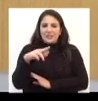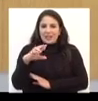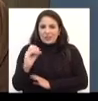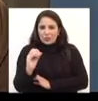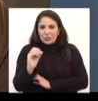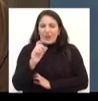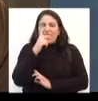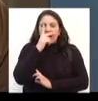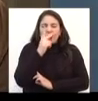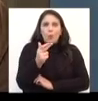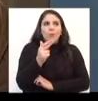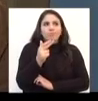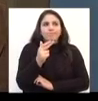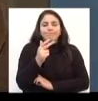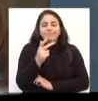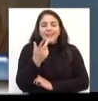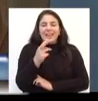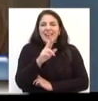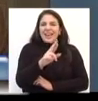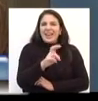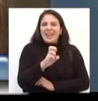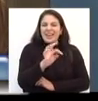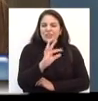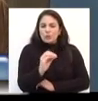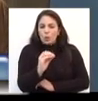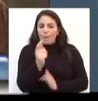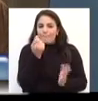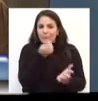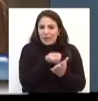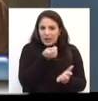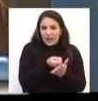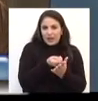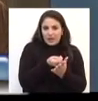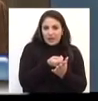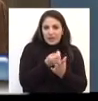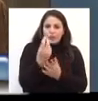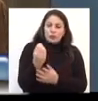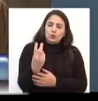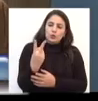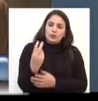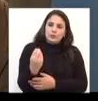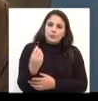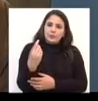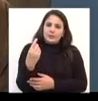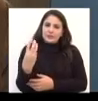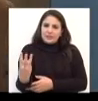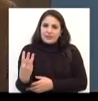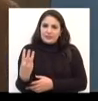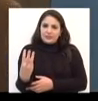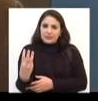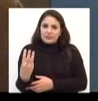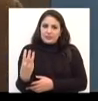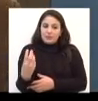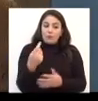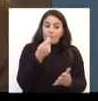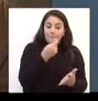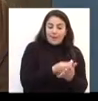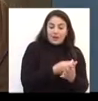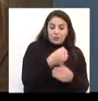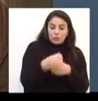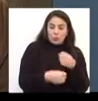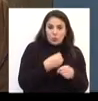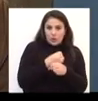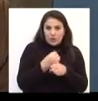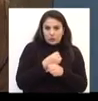melhor. O que se chama-se de restos a pagar. Empenhos do ano de 2013 foram pagos no ano